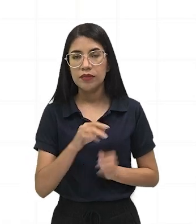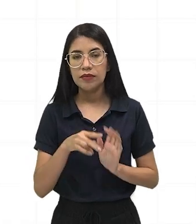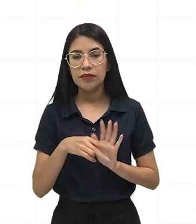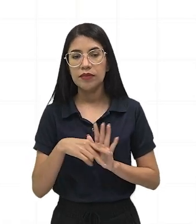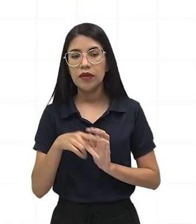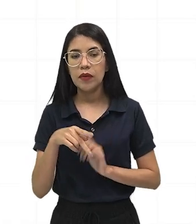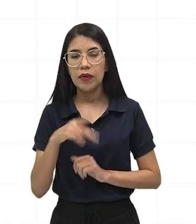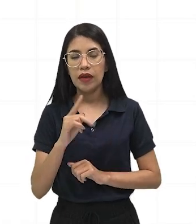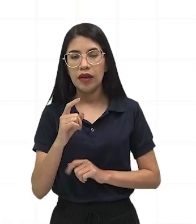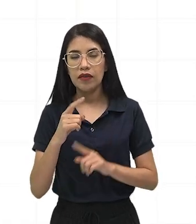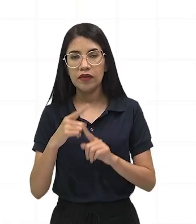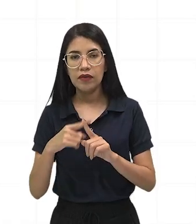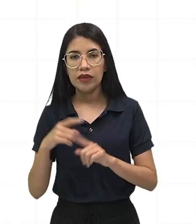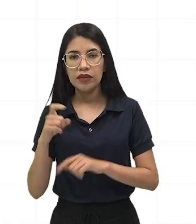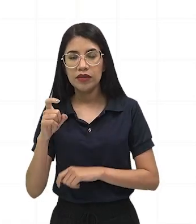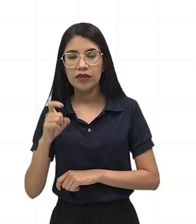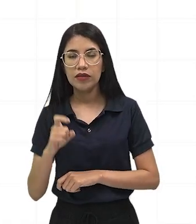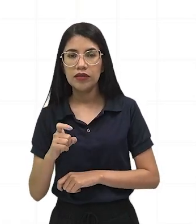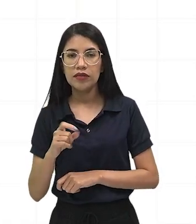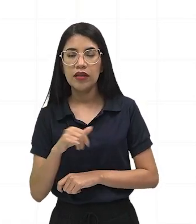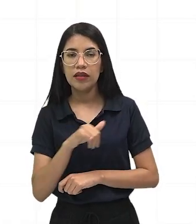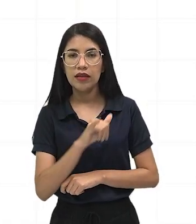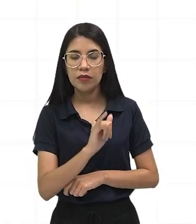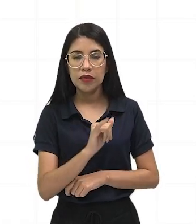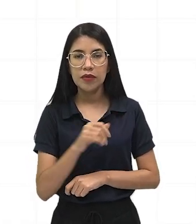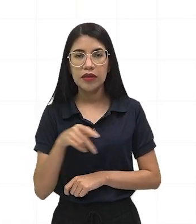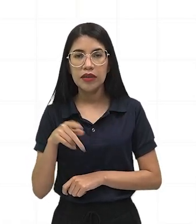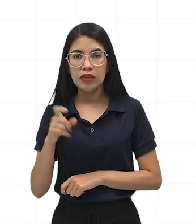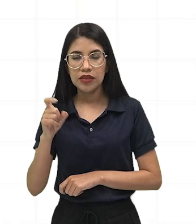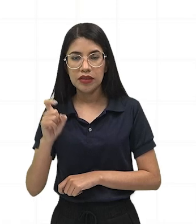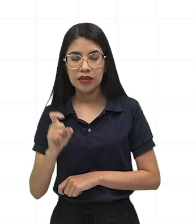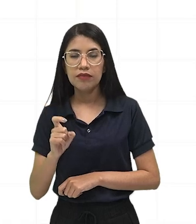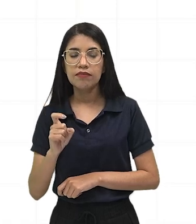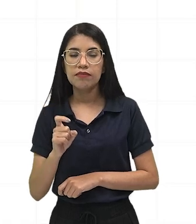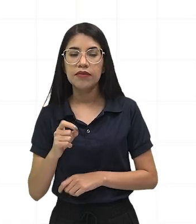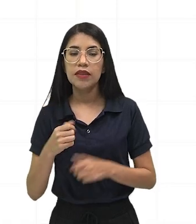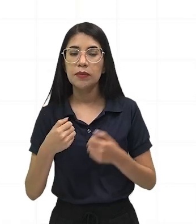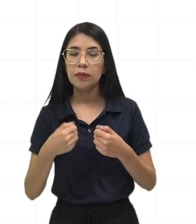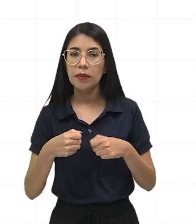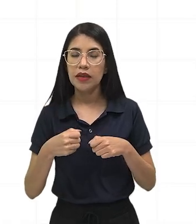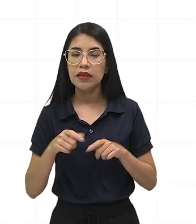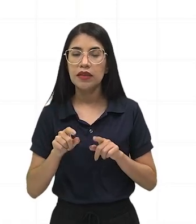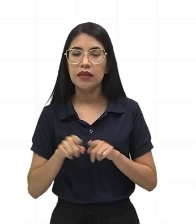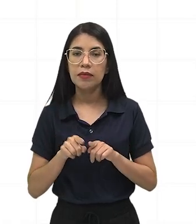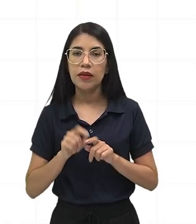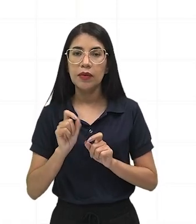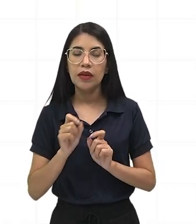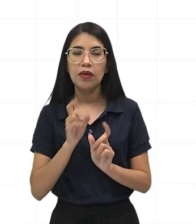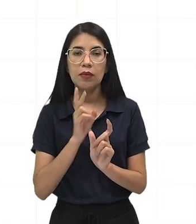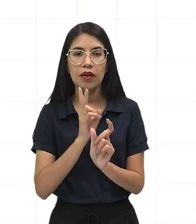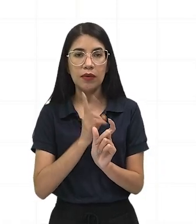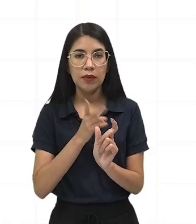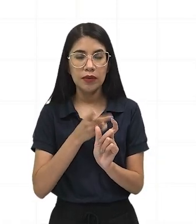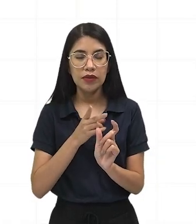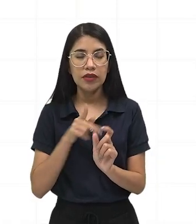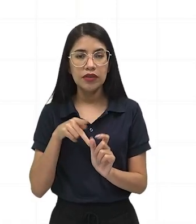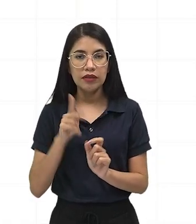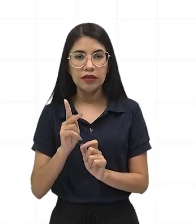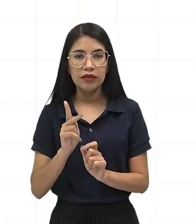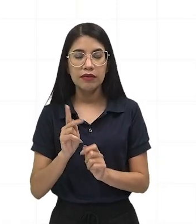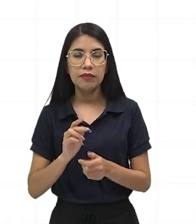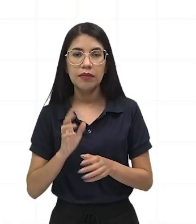temos as variáveis y e x. É necessário uma constante k,